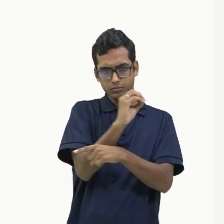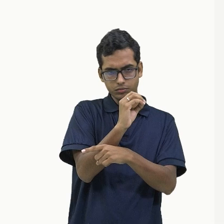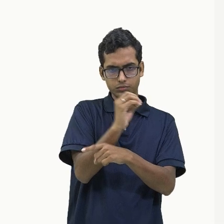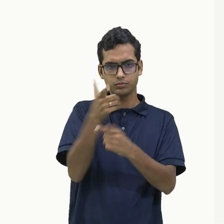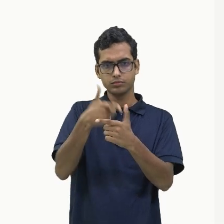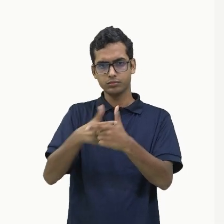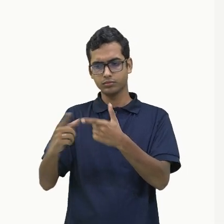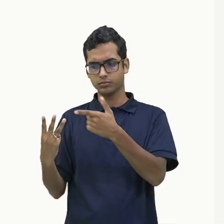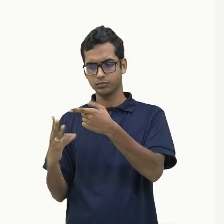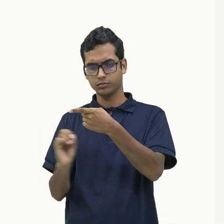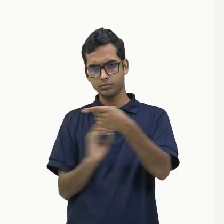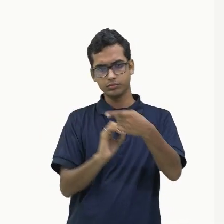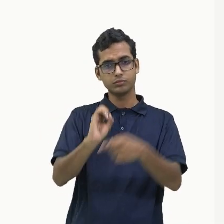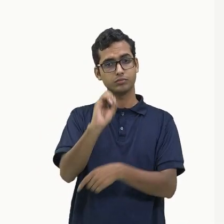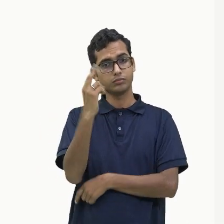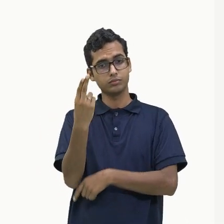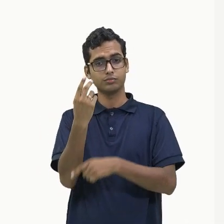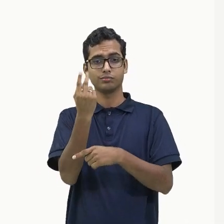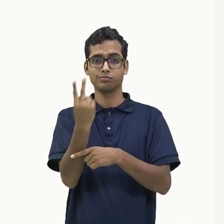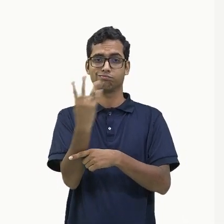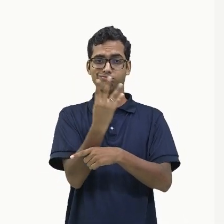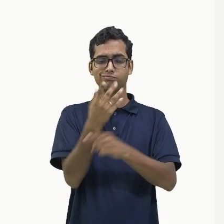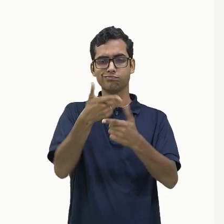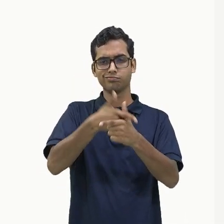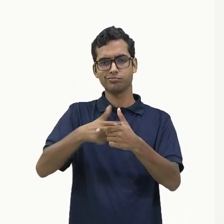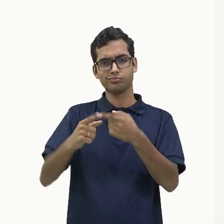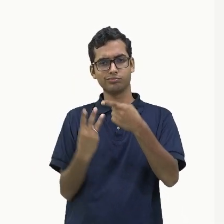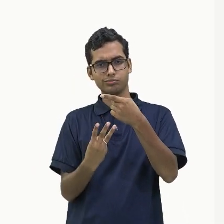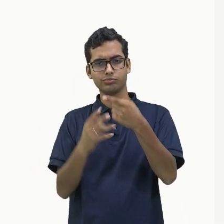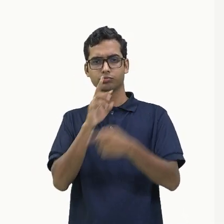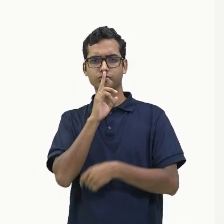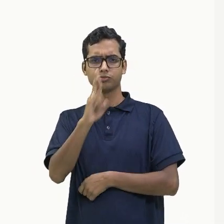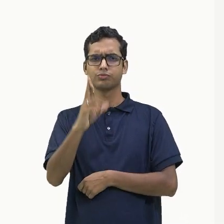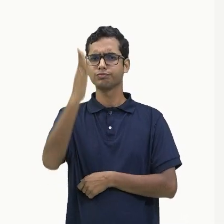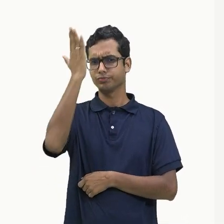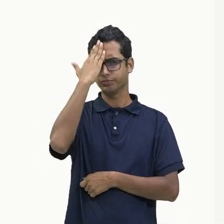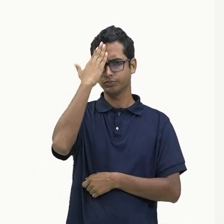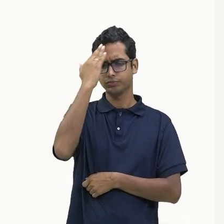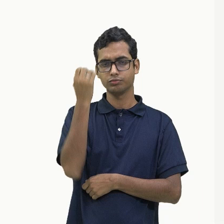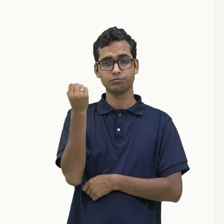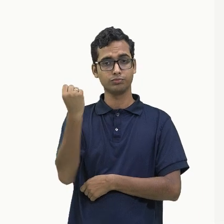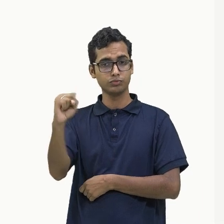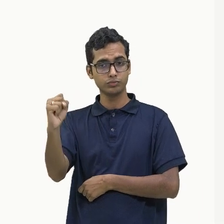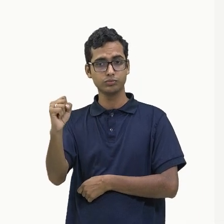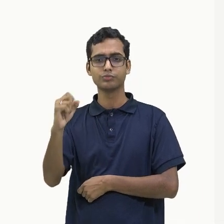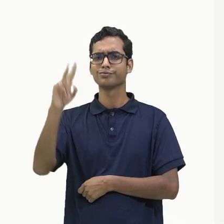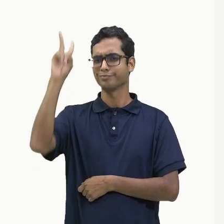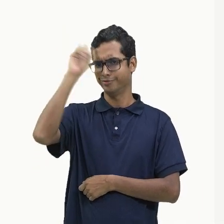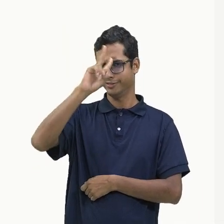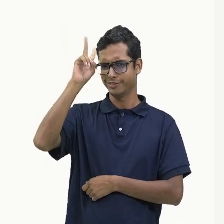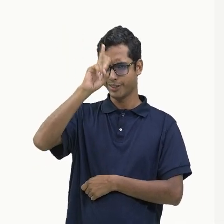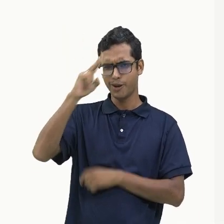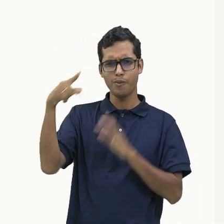3? Lógico que é 24 por 3, né? Porque eu já sei. Eu lembro da tabuada.